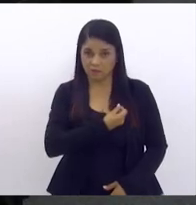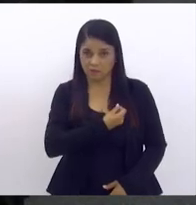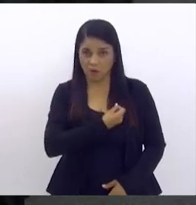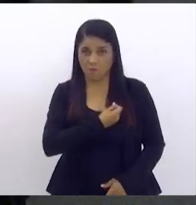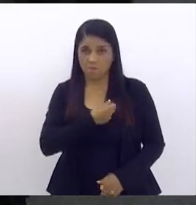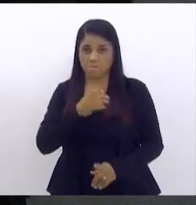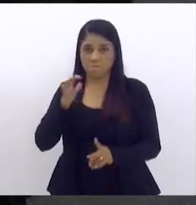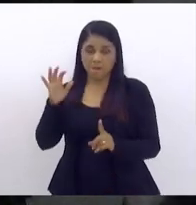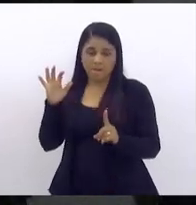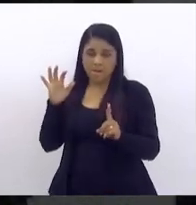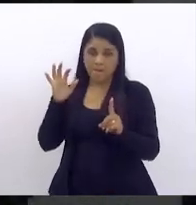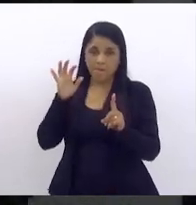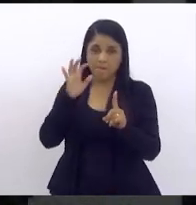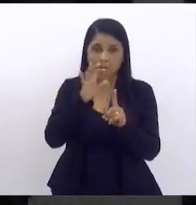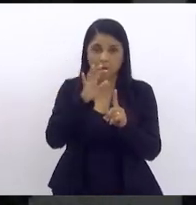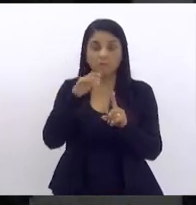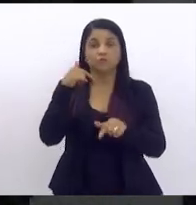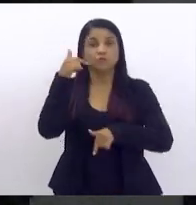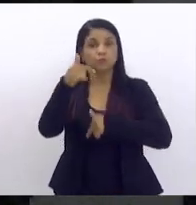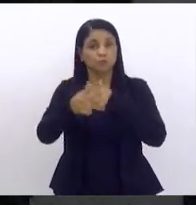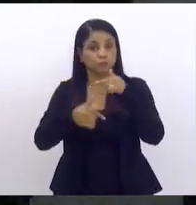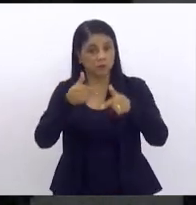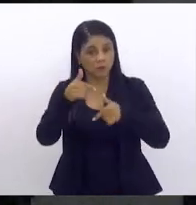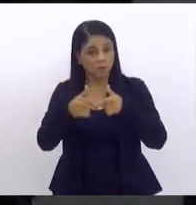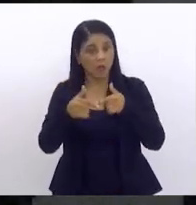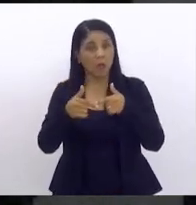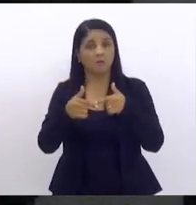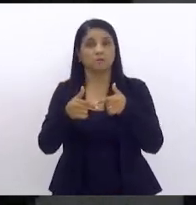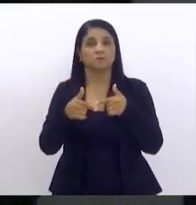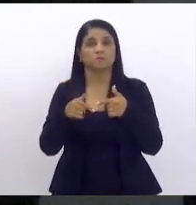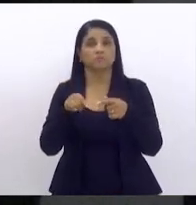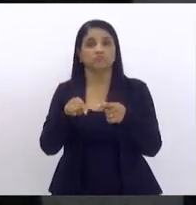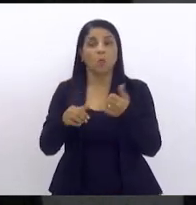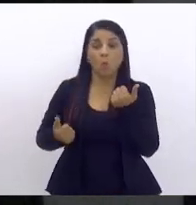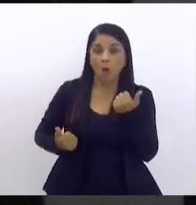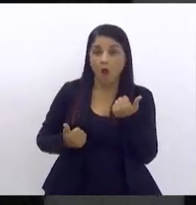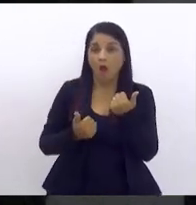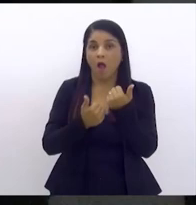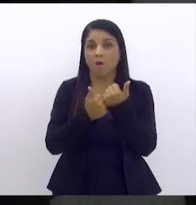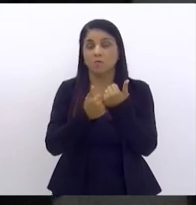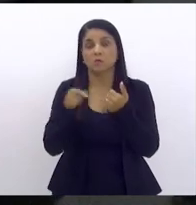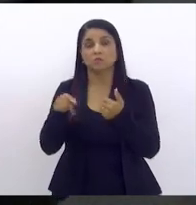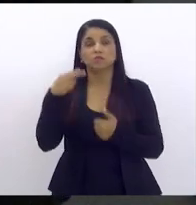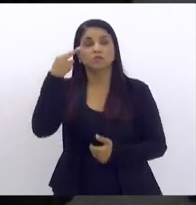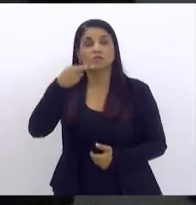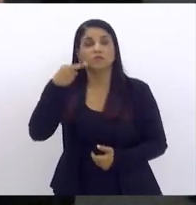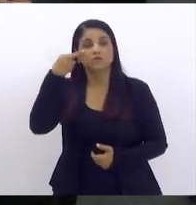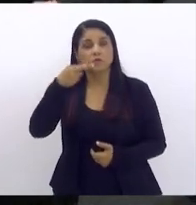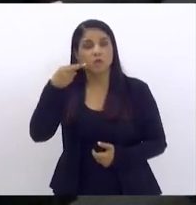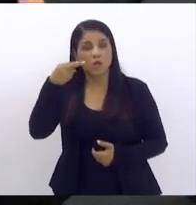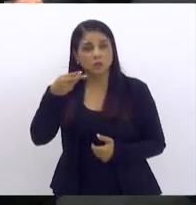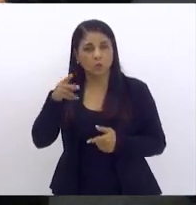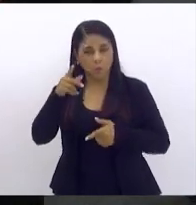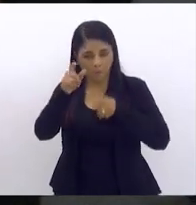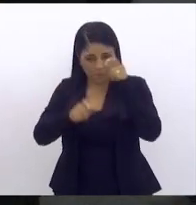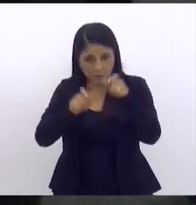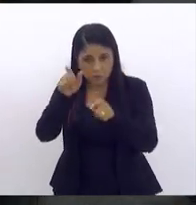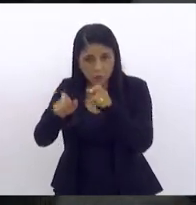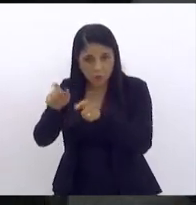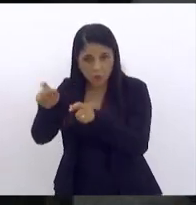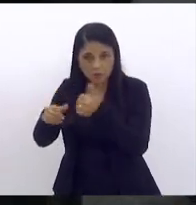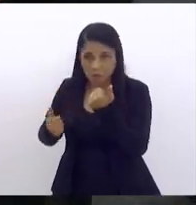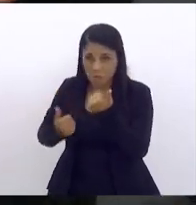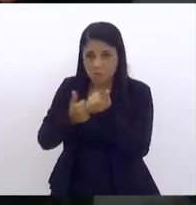seu mandato por apoiadores de um vereador de oposição que, com o dedo em riste, cometeram